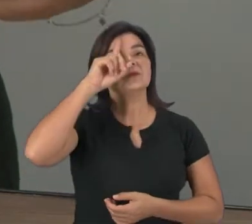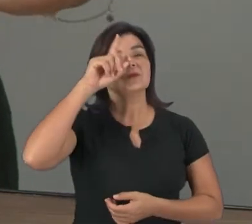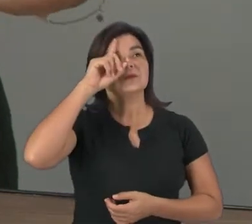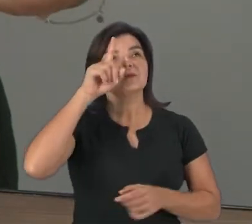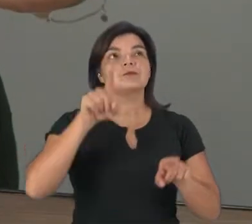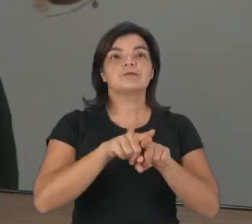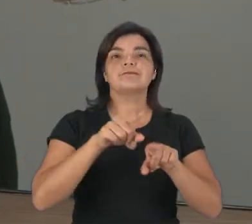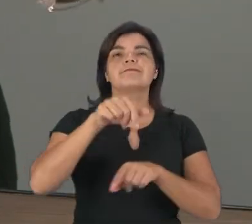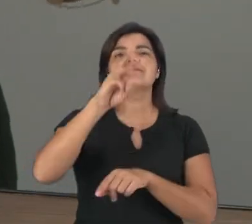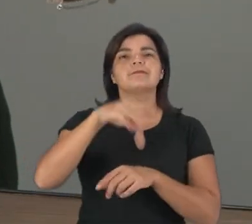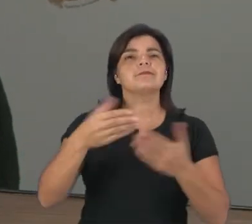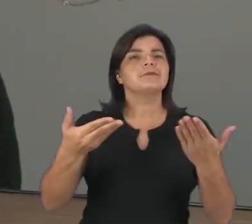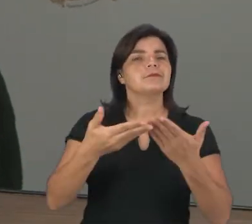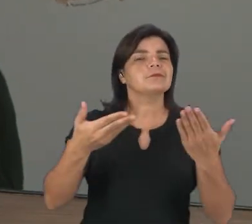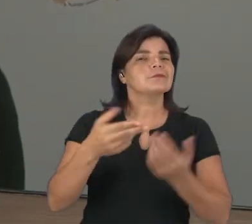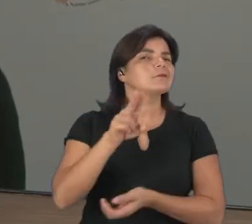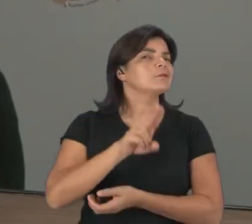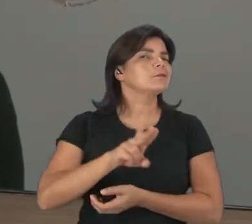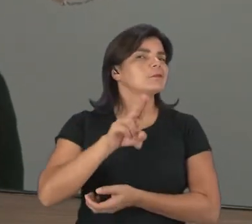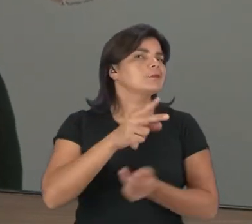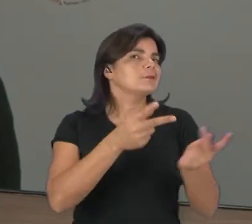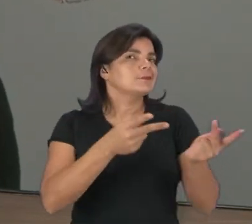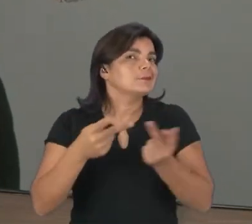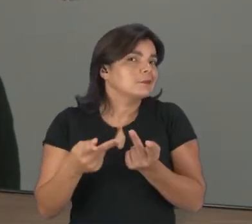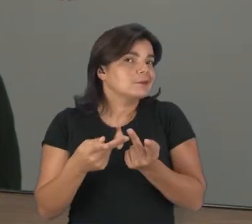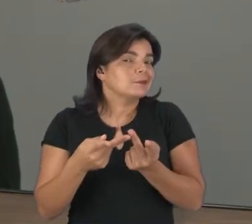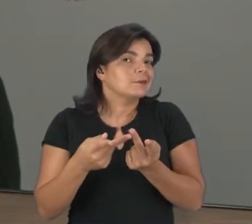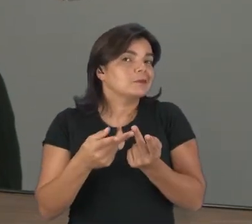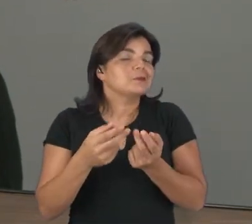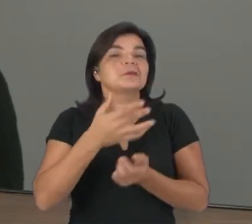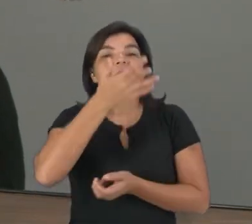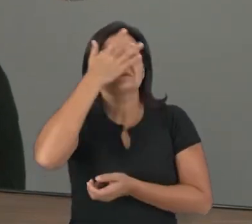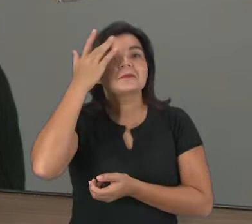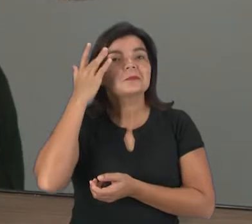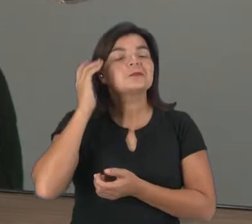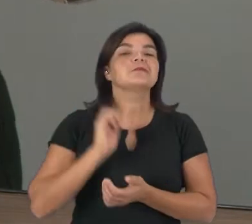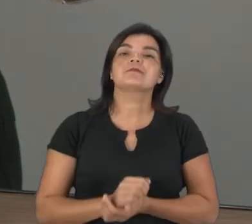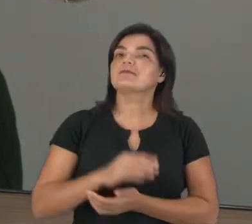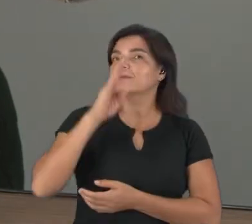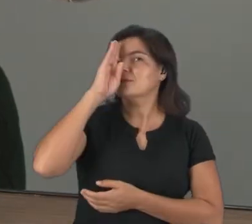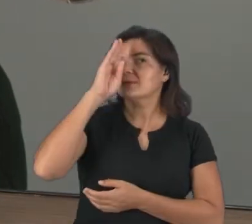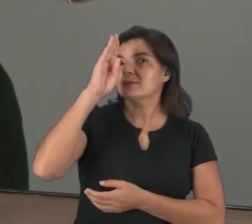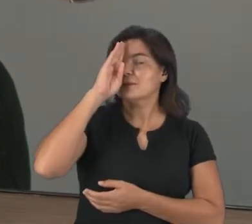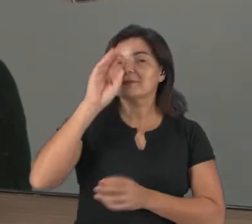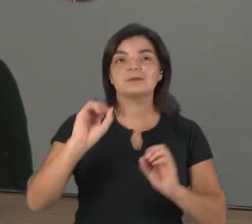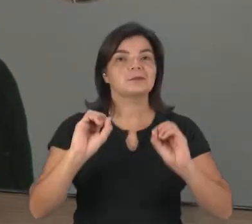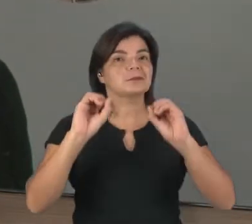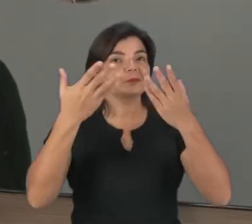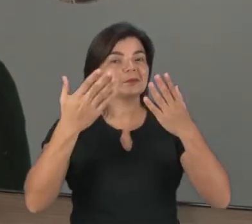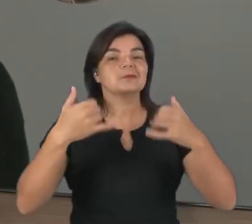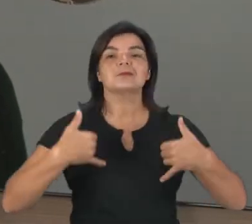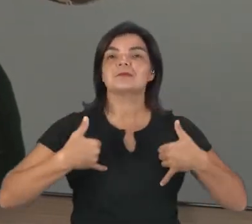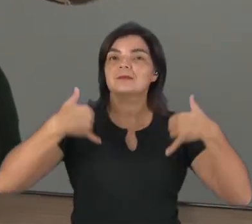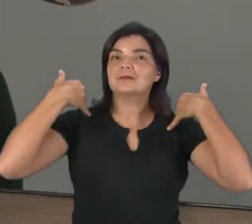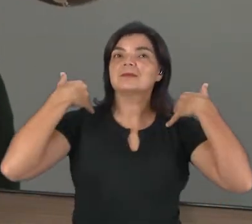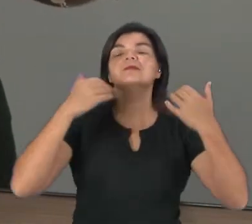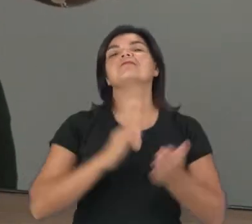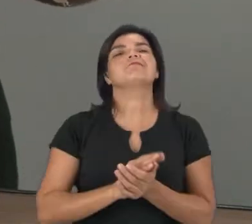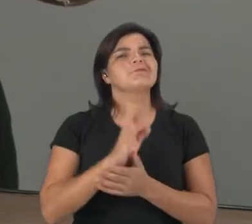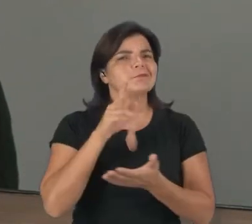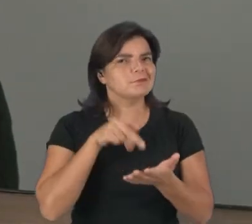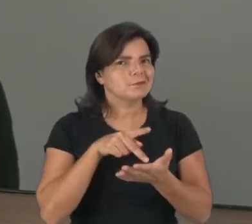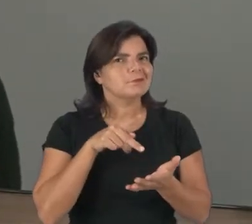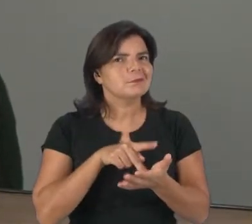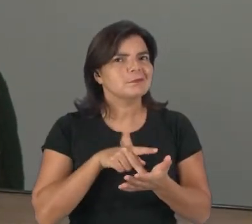dia. Quem hoje não utiliza um convite para convidar alguém? Principalmente nas festas de aniversário, não é